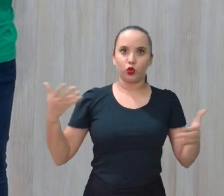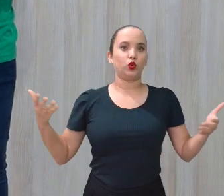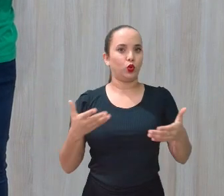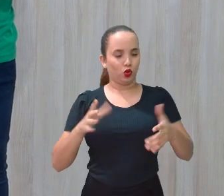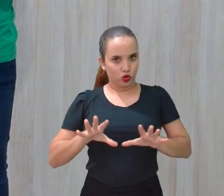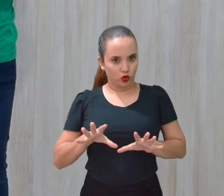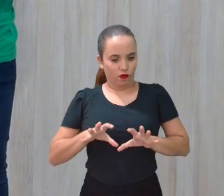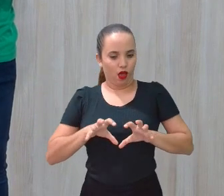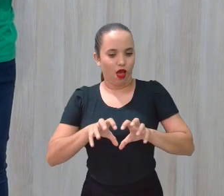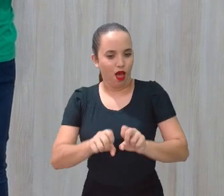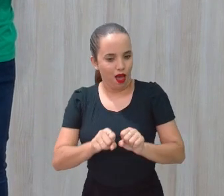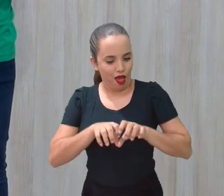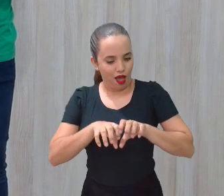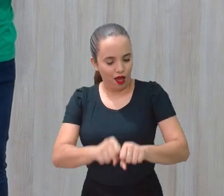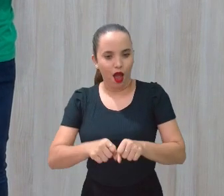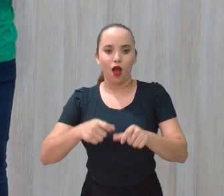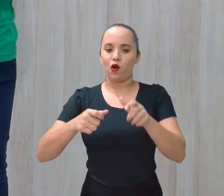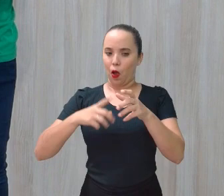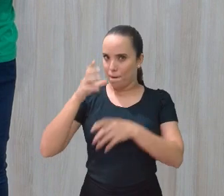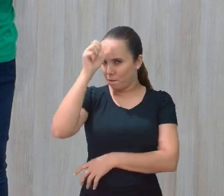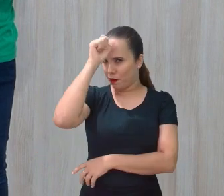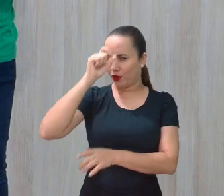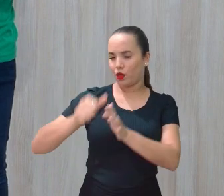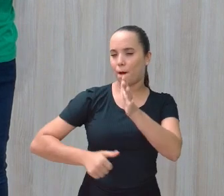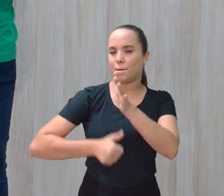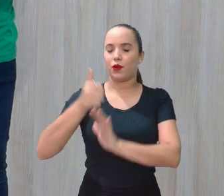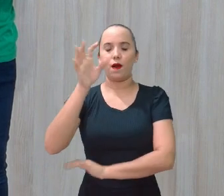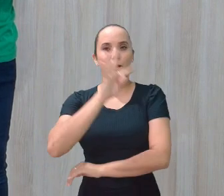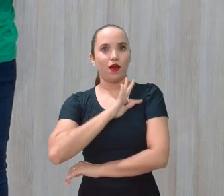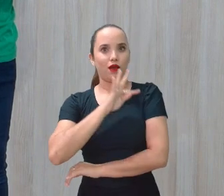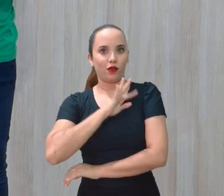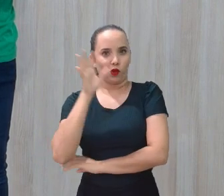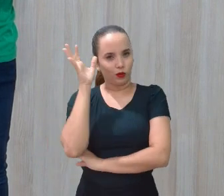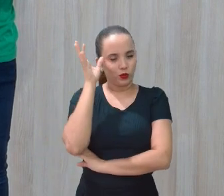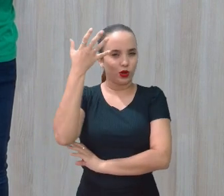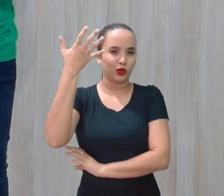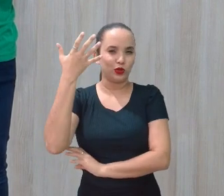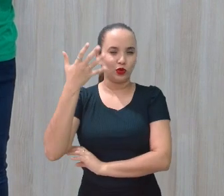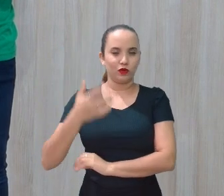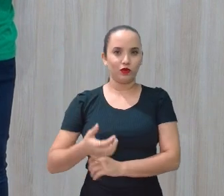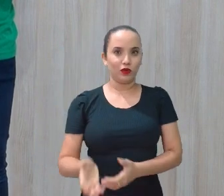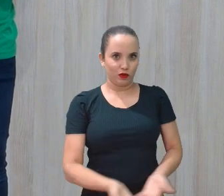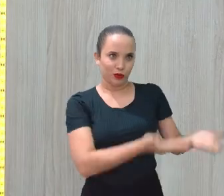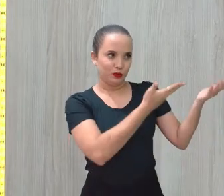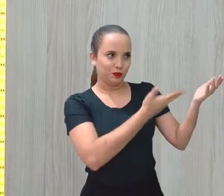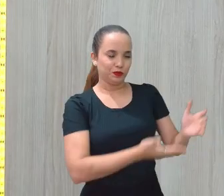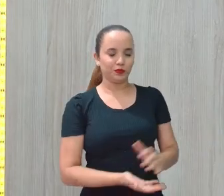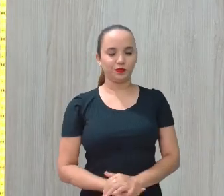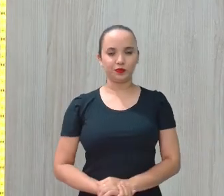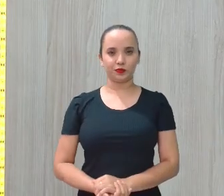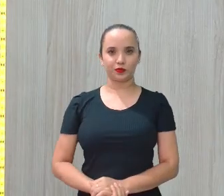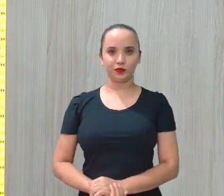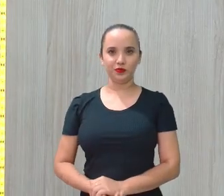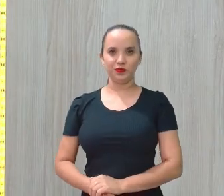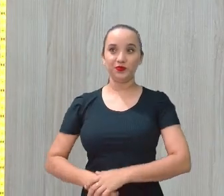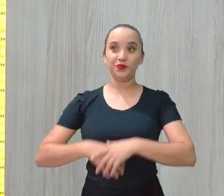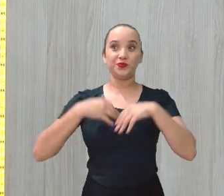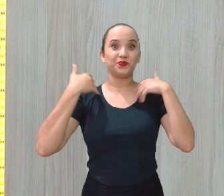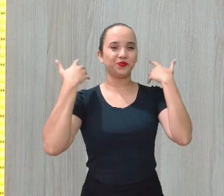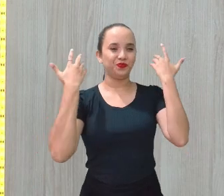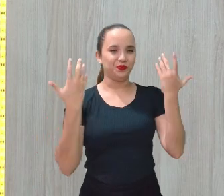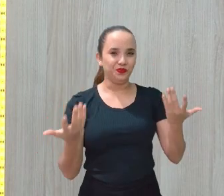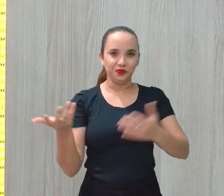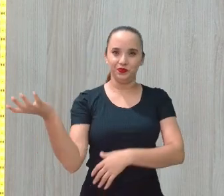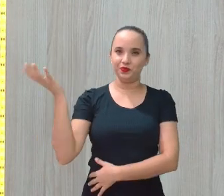aprender a técnica, a primeira técnica, para resolver um sistema de equações, tá certo? Vai lá, Carol. Pois é, gente,